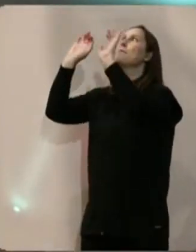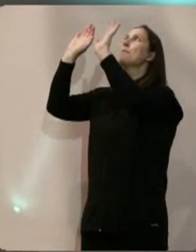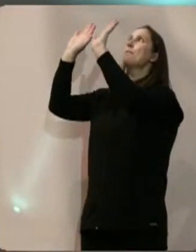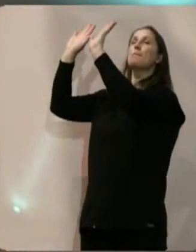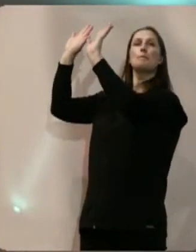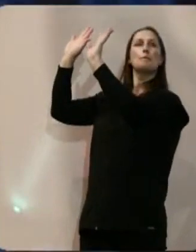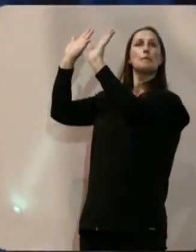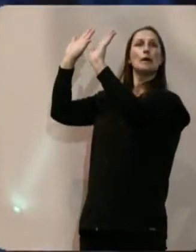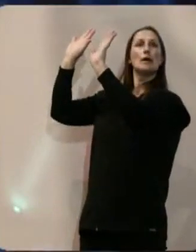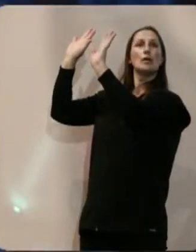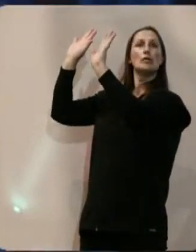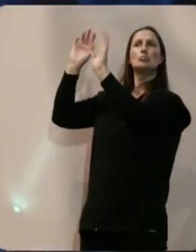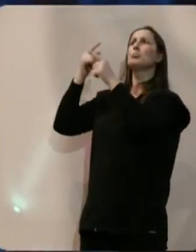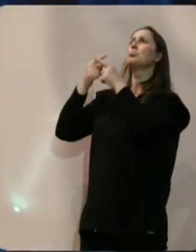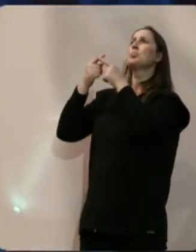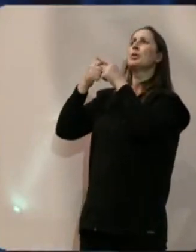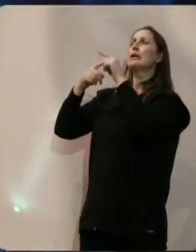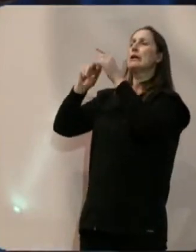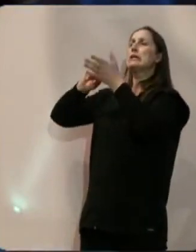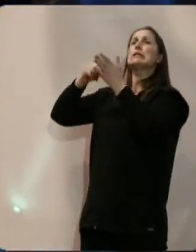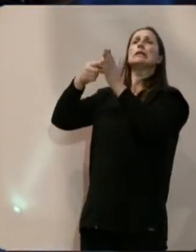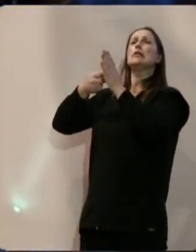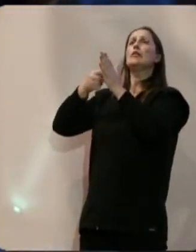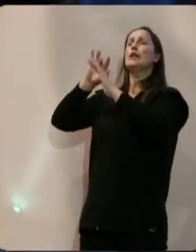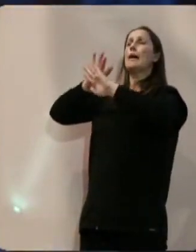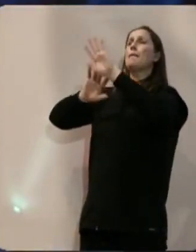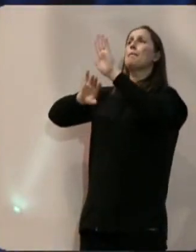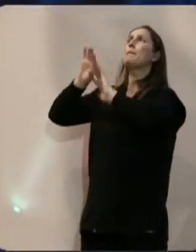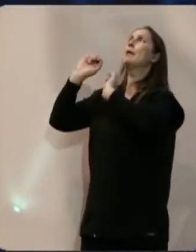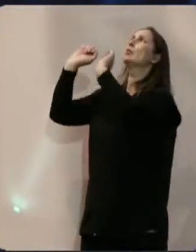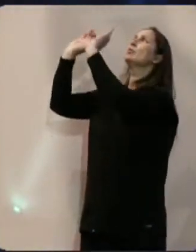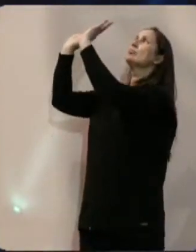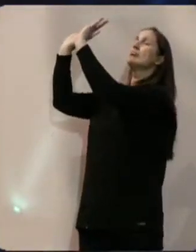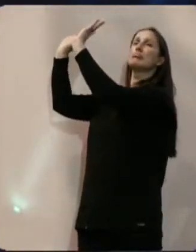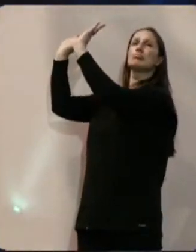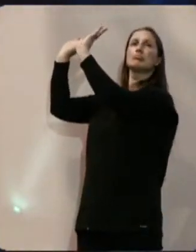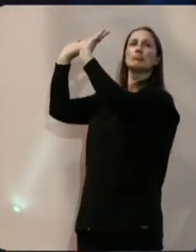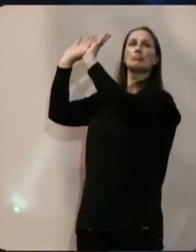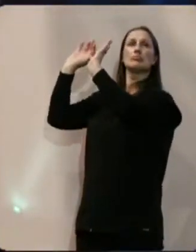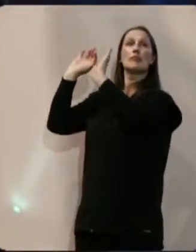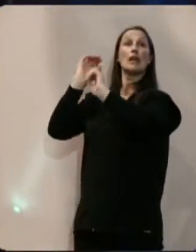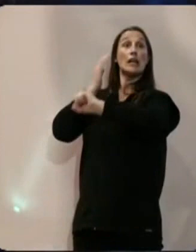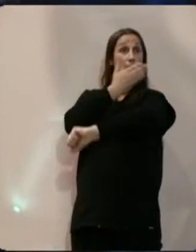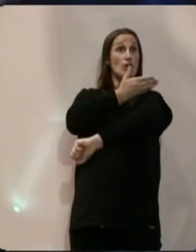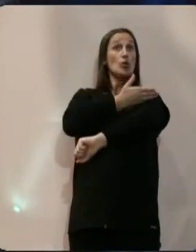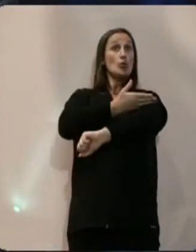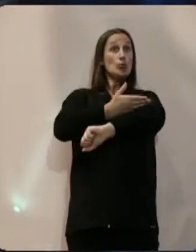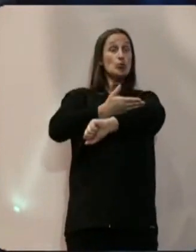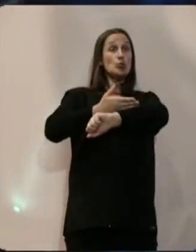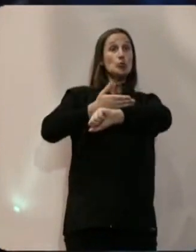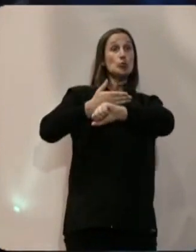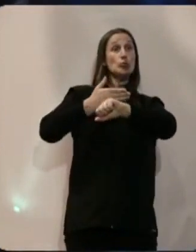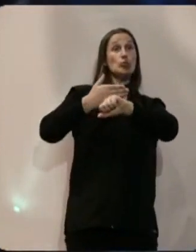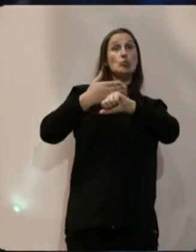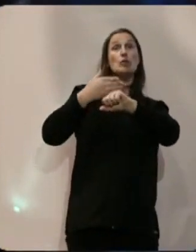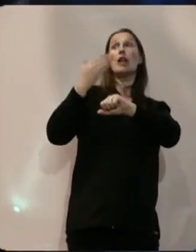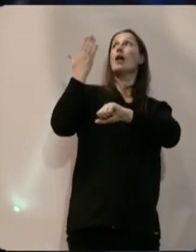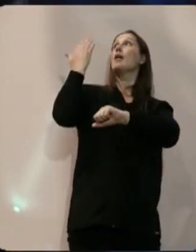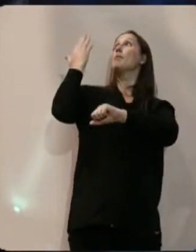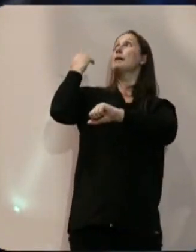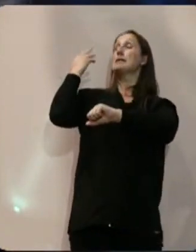eles estendiam a mão para o céu. A gente vai ver que esse era um costume da igreja primitiva, lá em